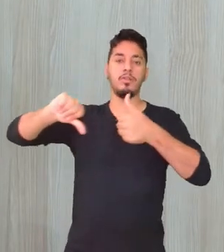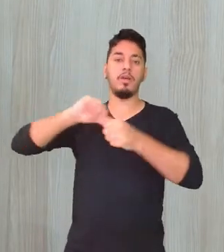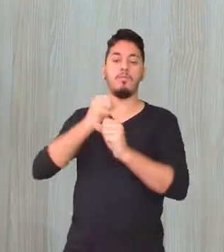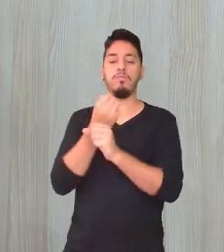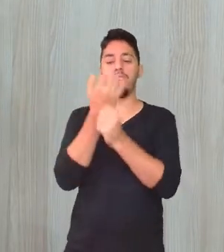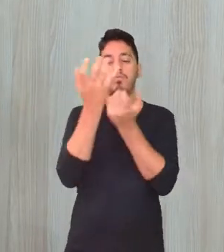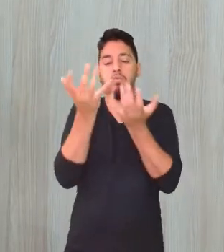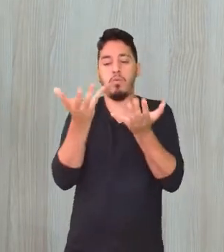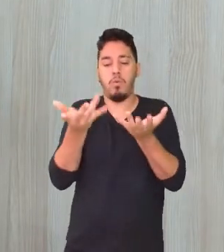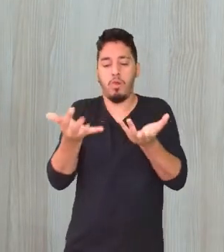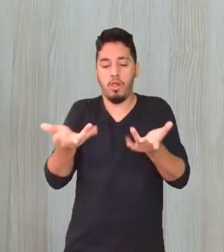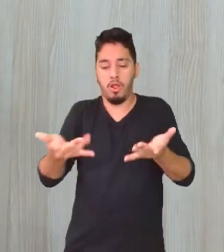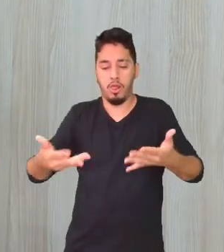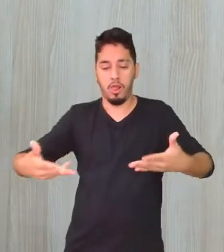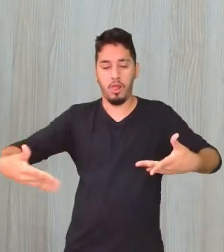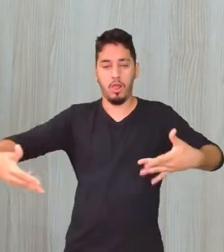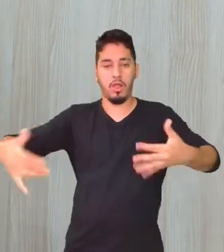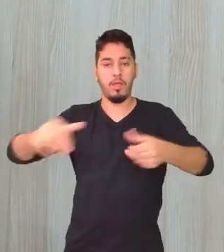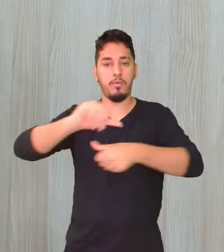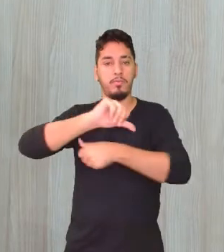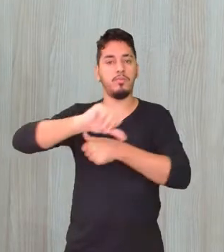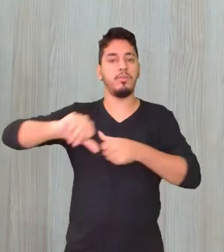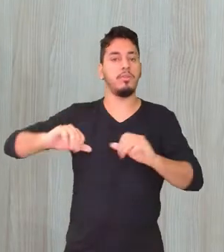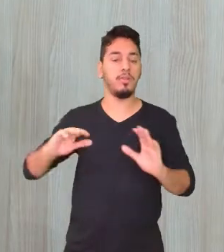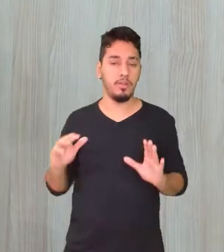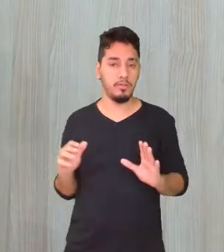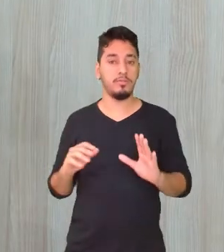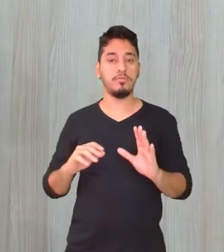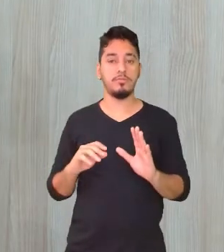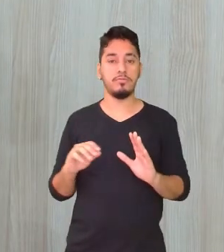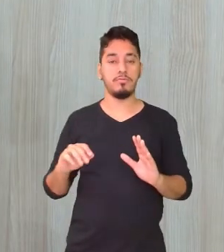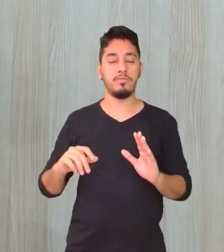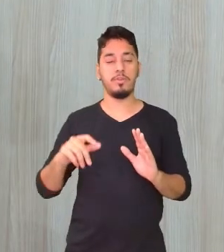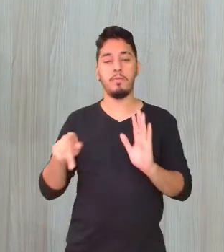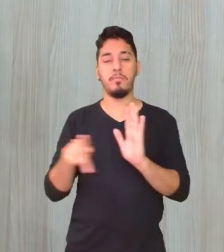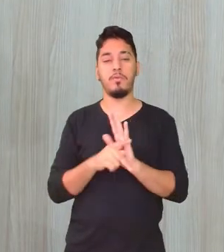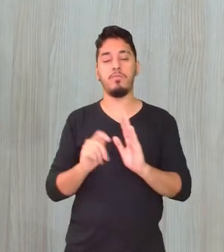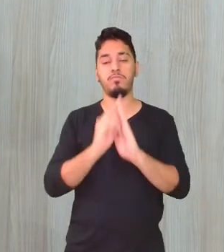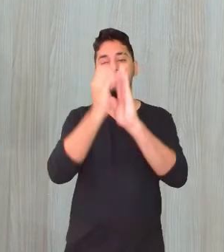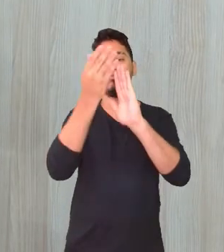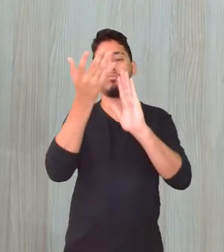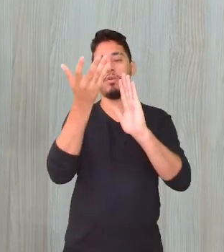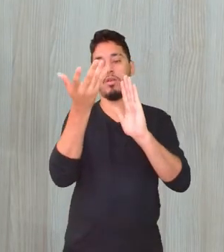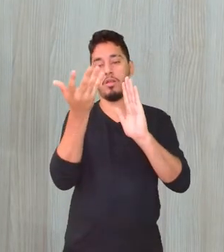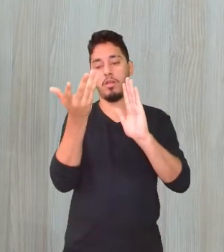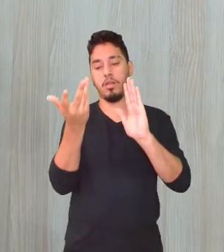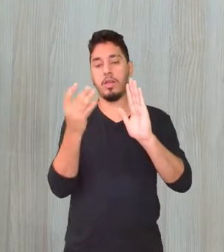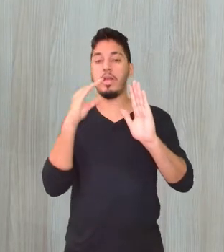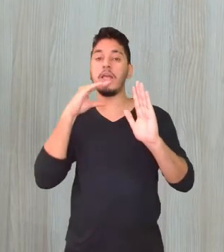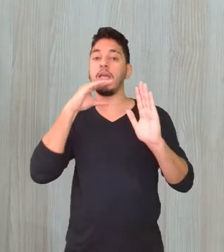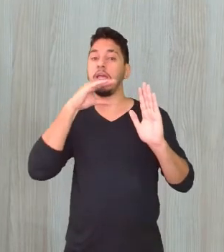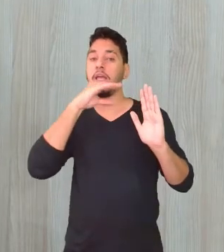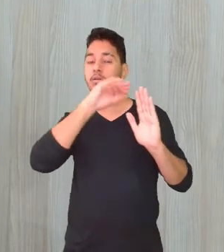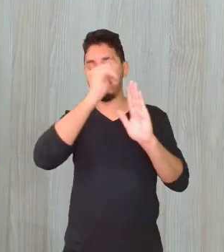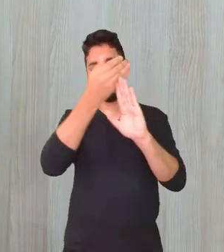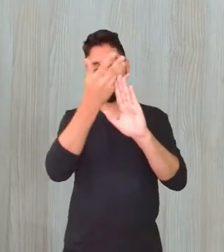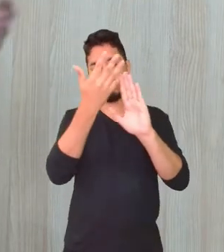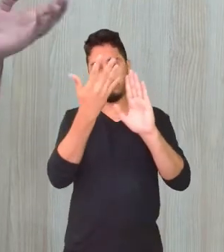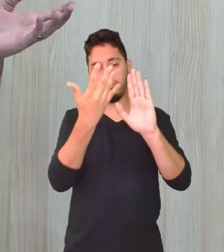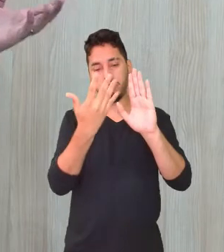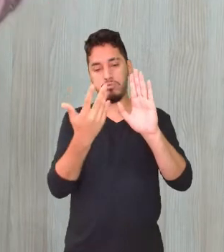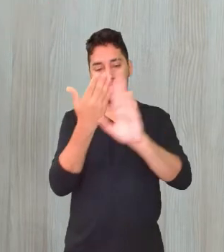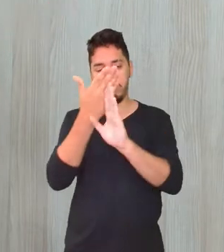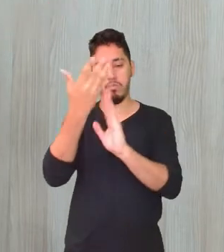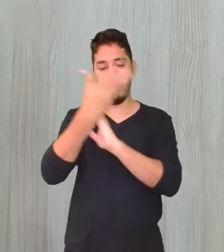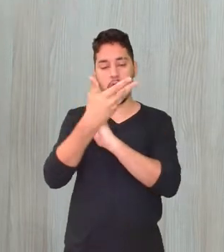transformar aquele espaço, né? Vê o magma descendo, que é frio, né? É frio, é bom, tá bom. Frio que